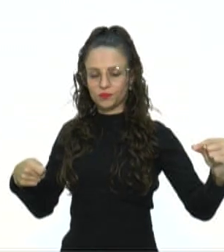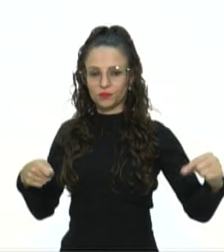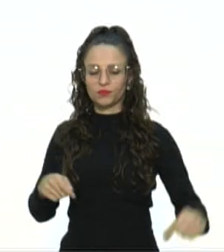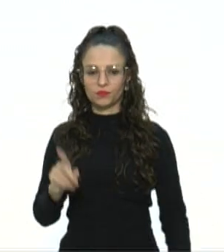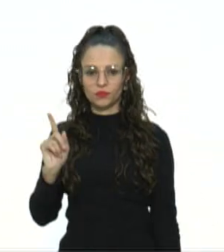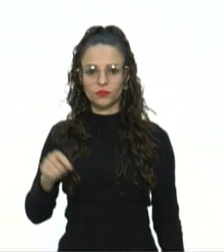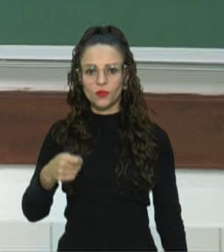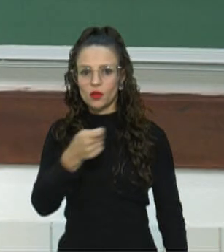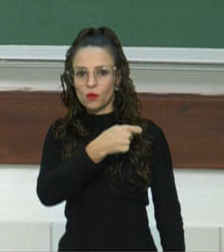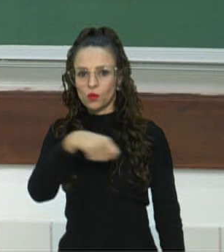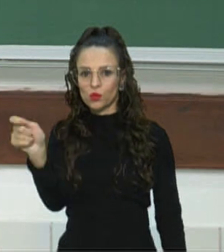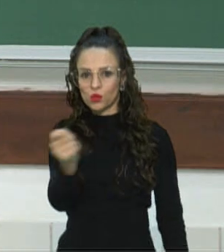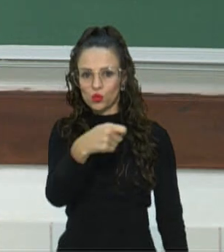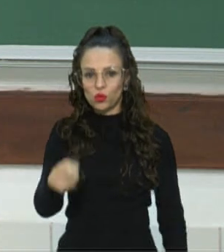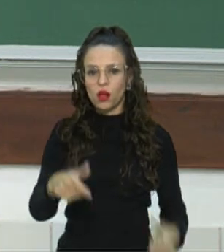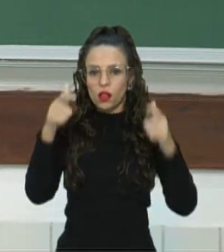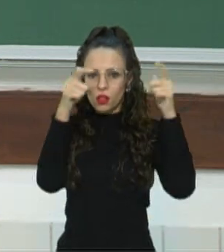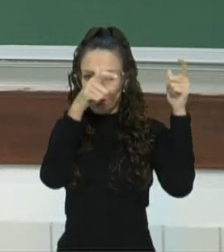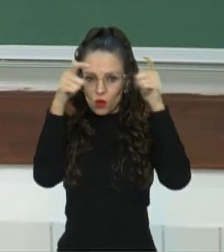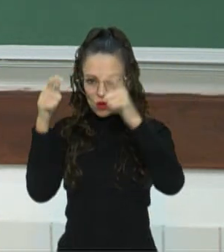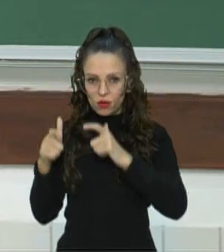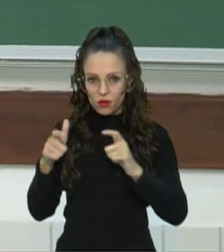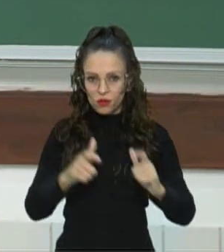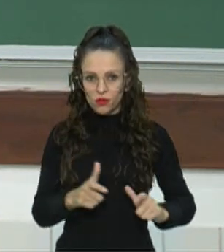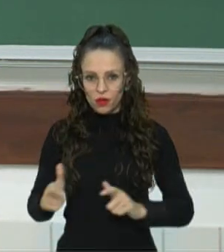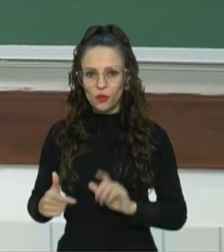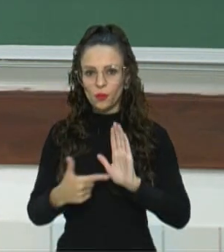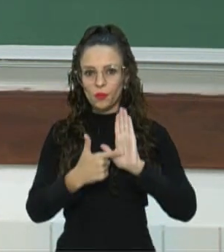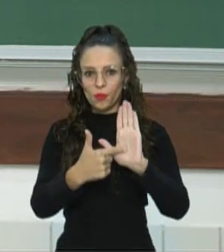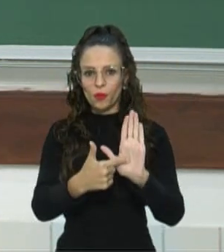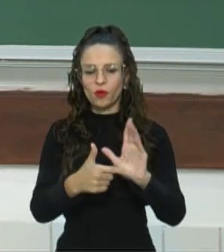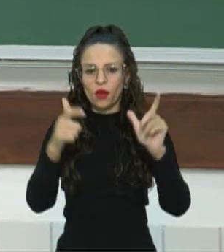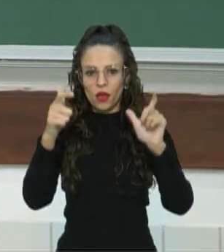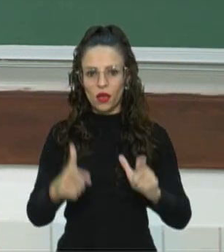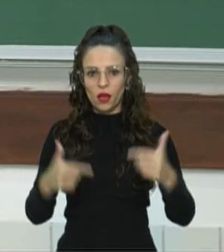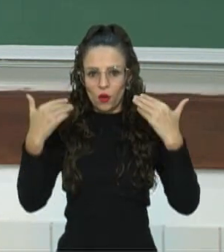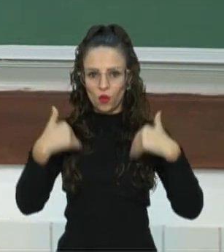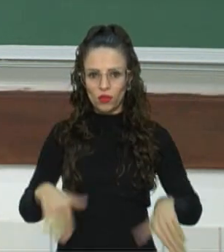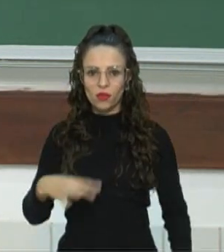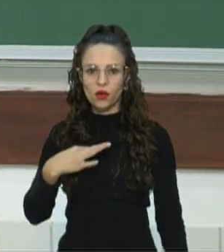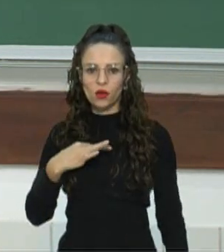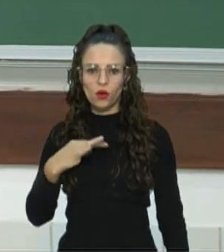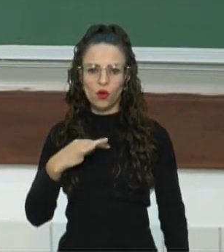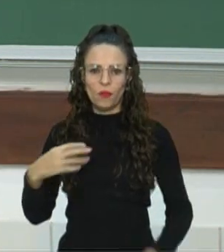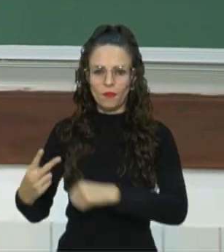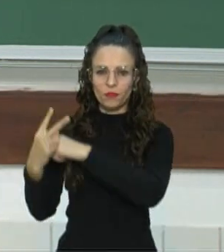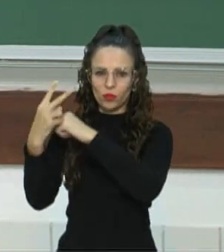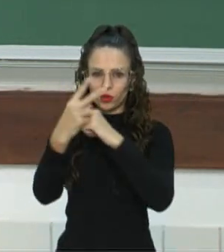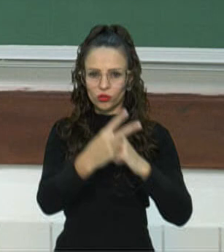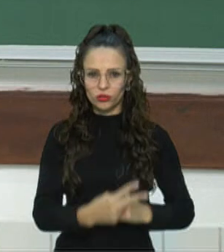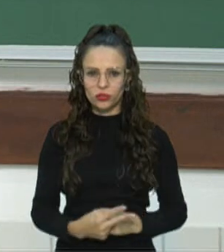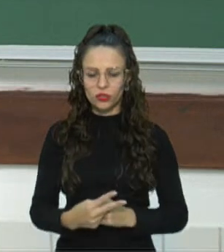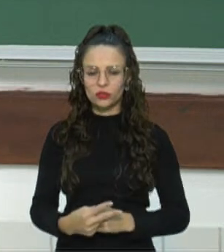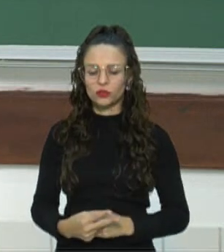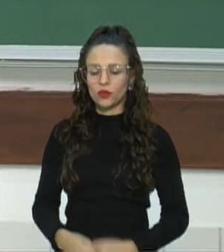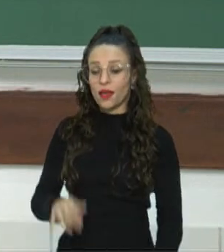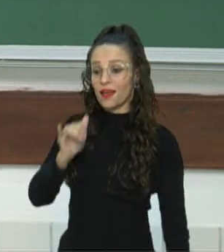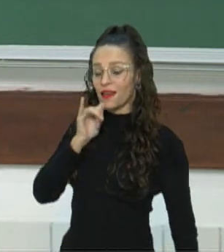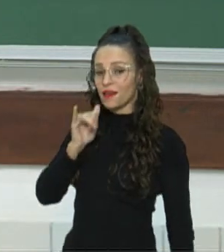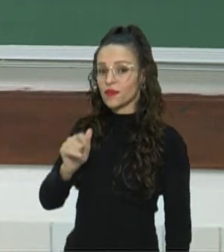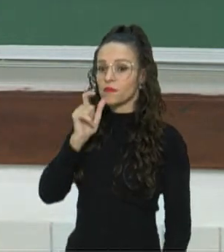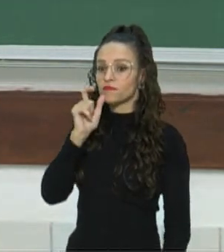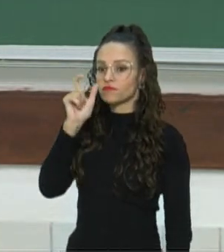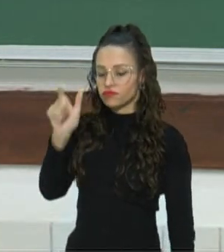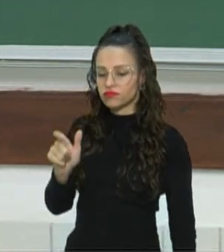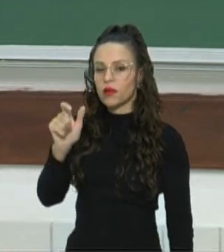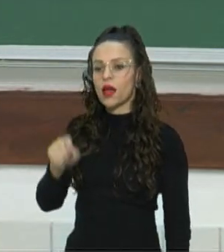os golpes são dados naqueles locais que nós já vimos aonde o bogo faz a proteção, né? Então anuncia-se e aplica-se o